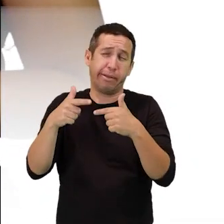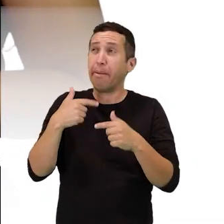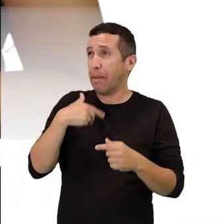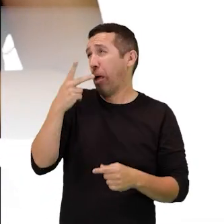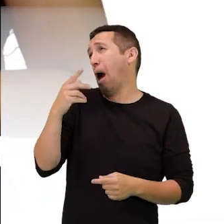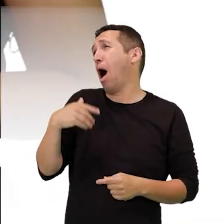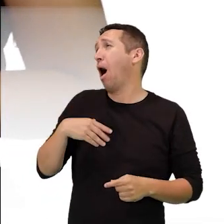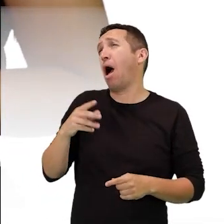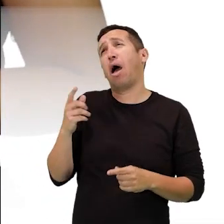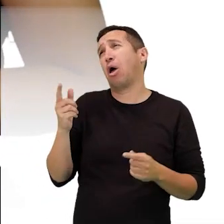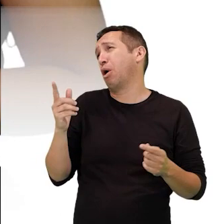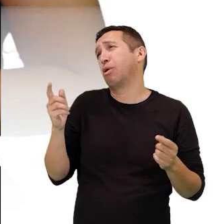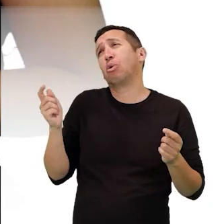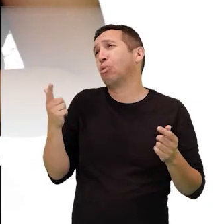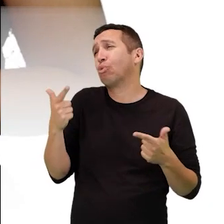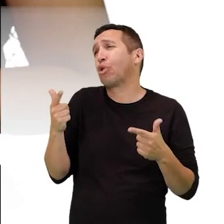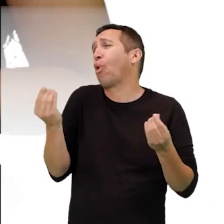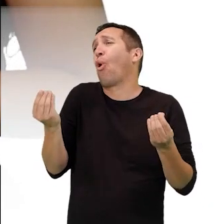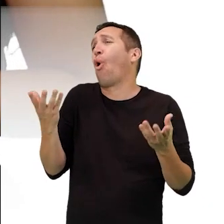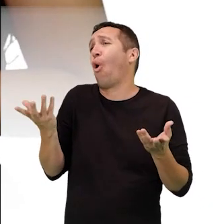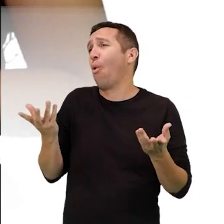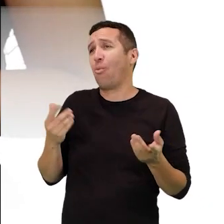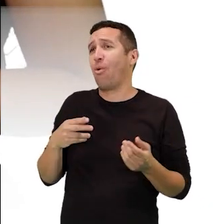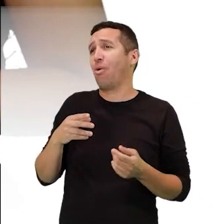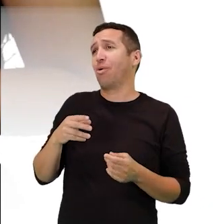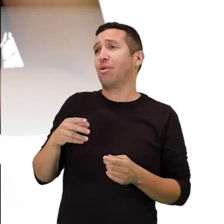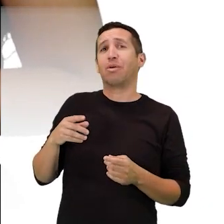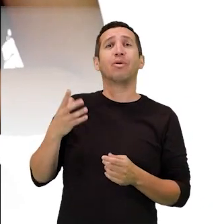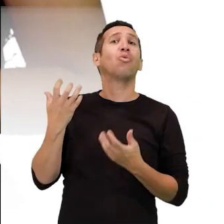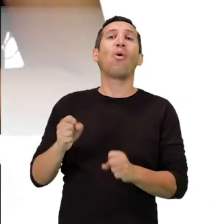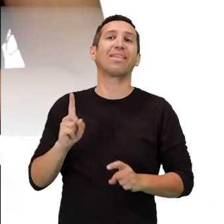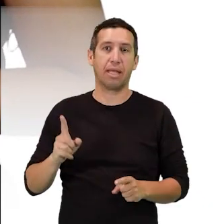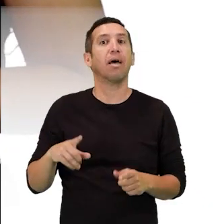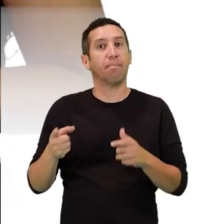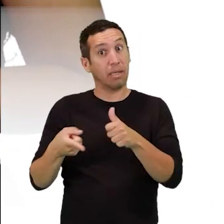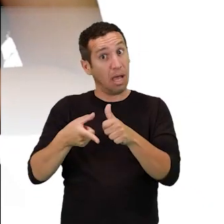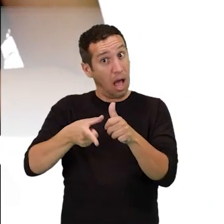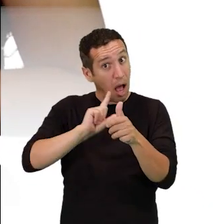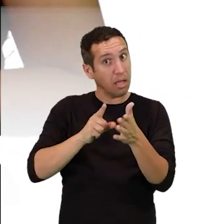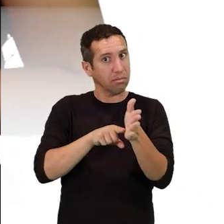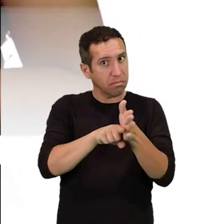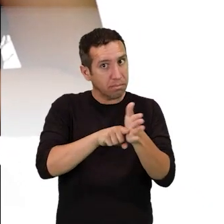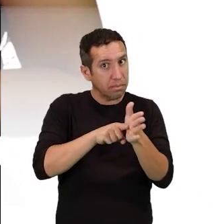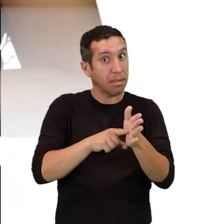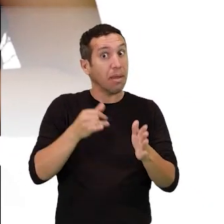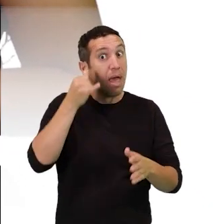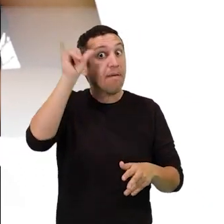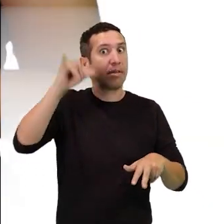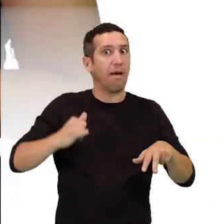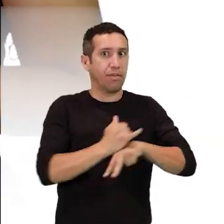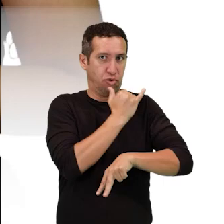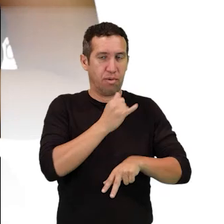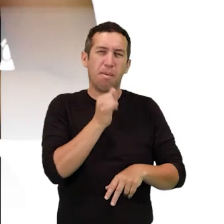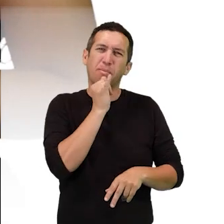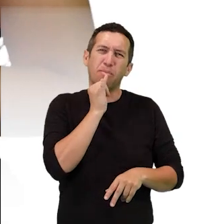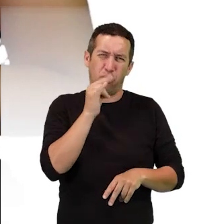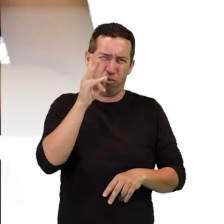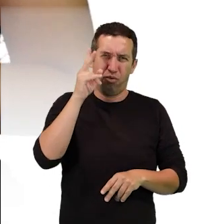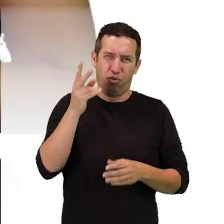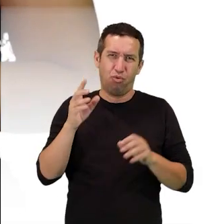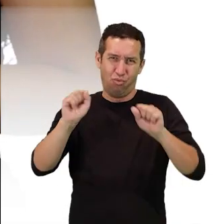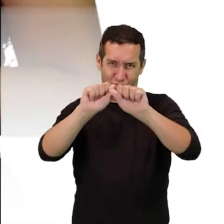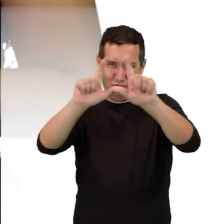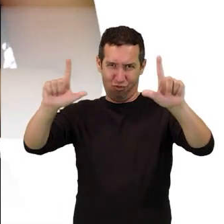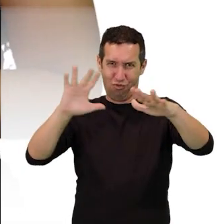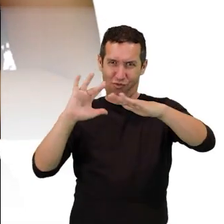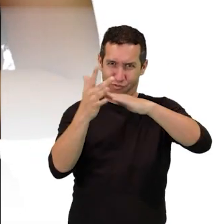ou irrecusáveis, mesmo de pessoas conhecidas. Antes de aceitar, é preciso buscar informações para não se tornar uma vítima. Uma das